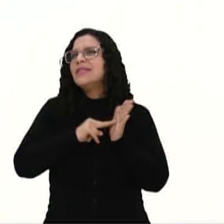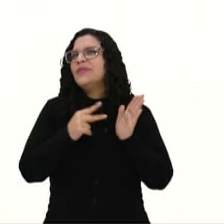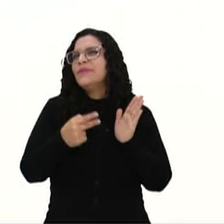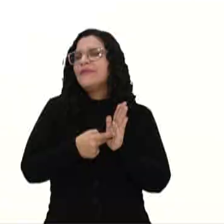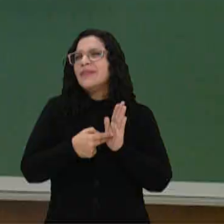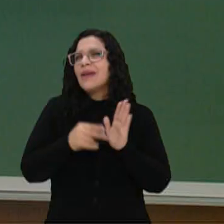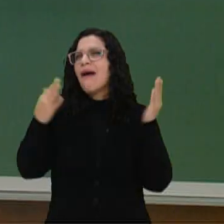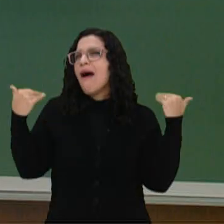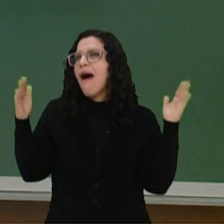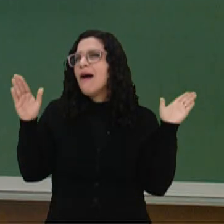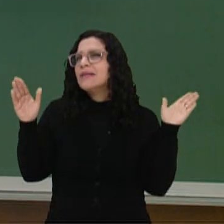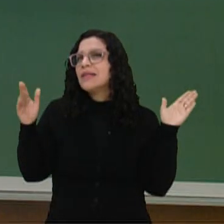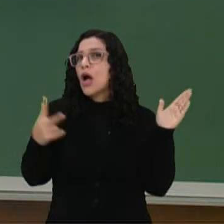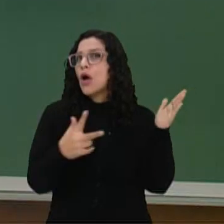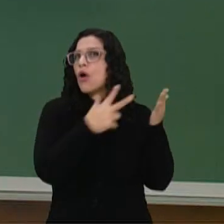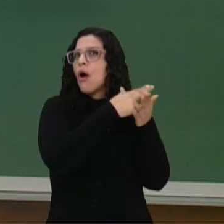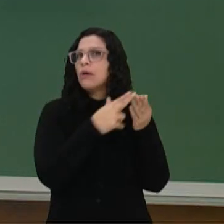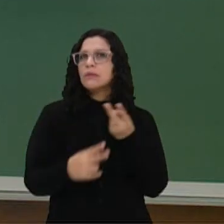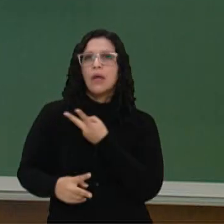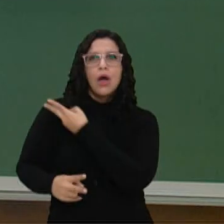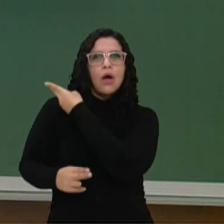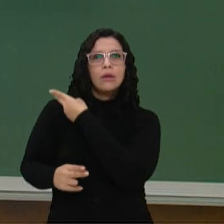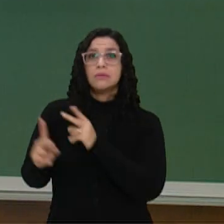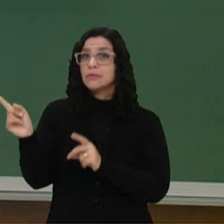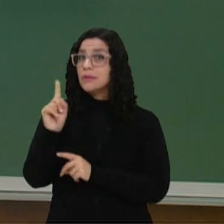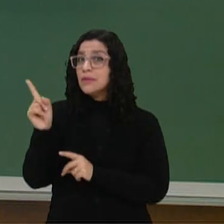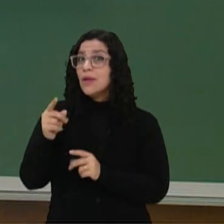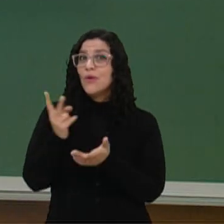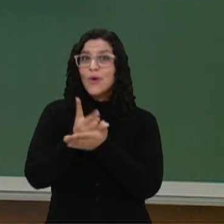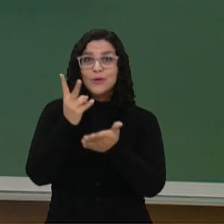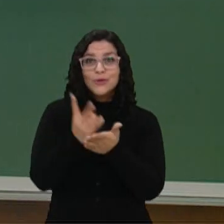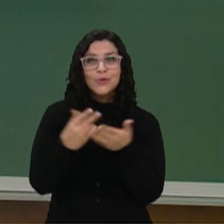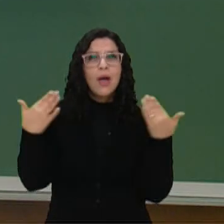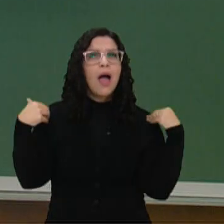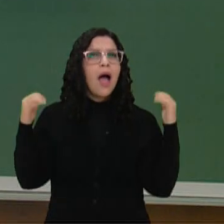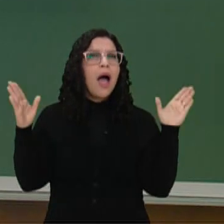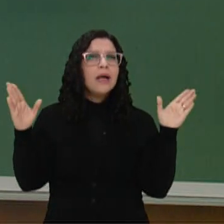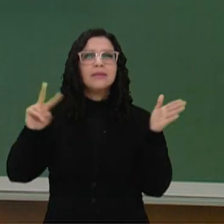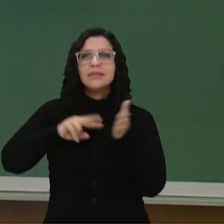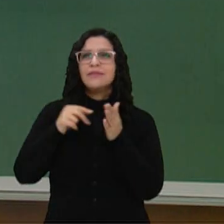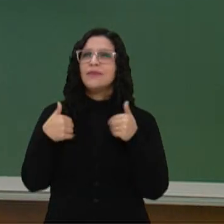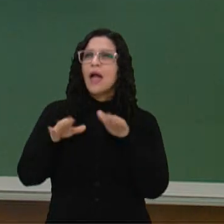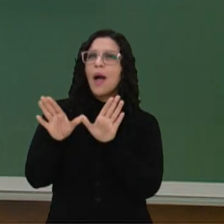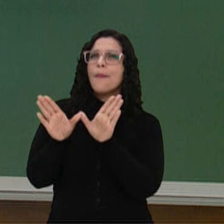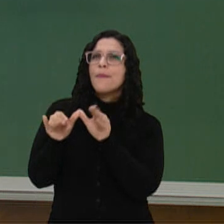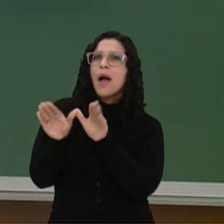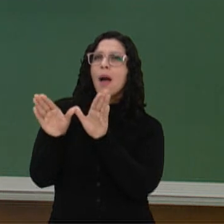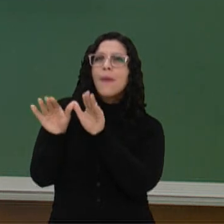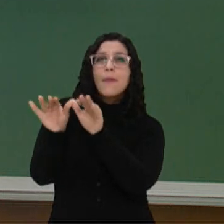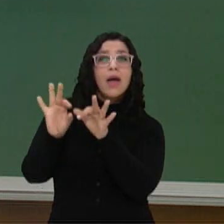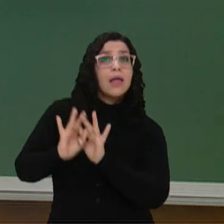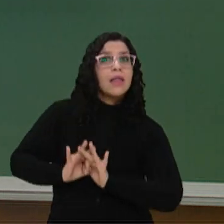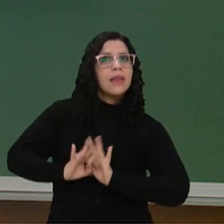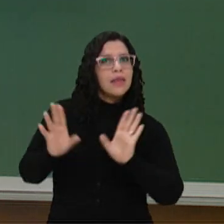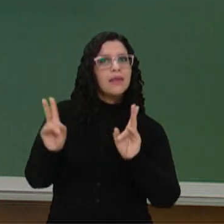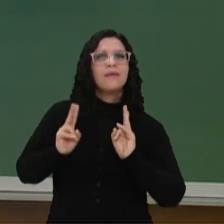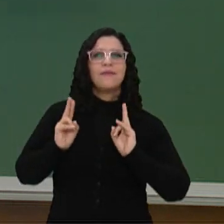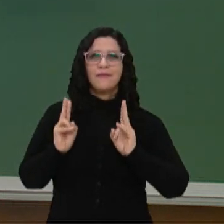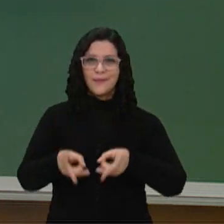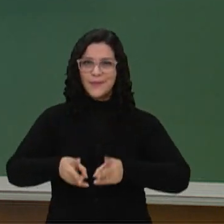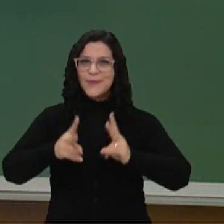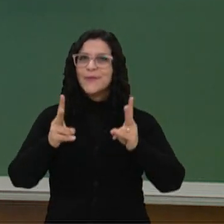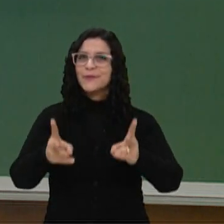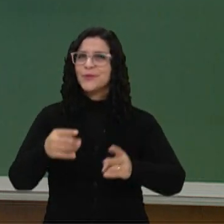pede para não cortar as asas mais ao fim do trecho, é essa a ideia, para a pessoa não perder sua